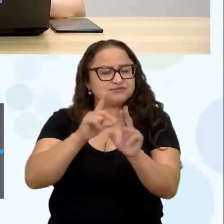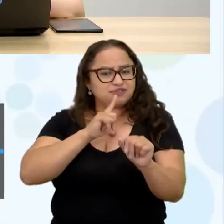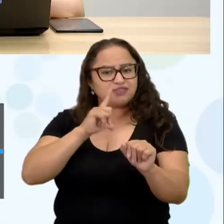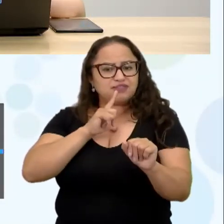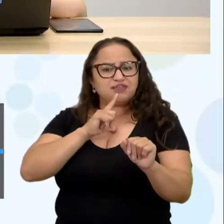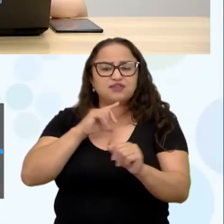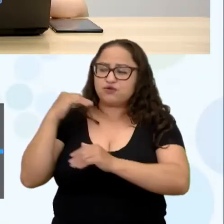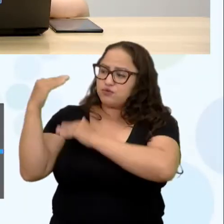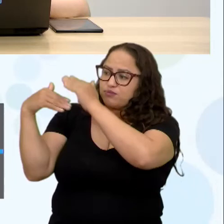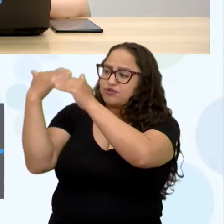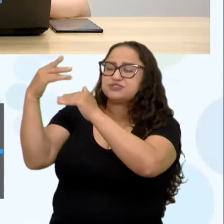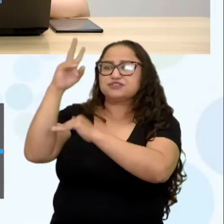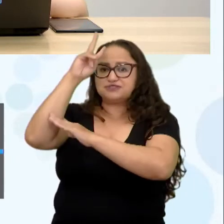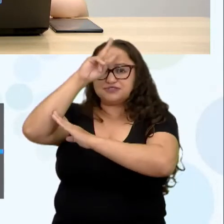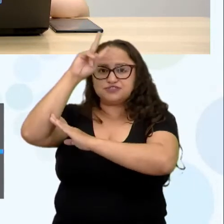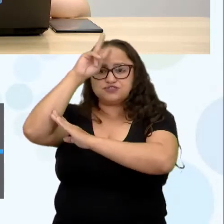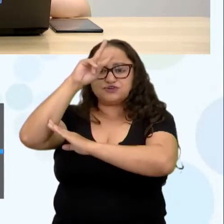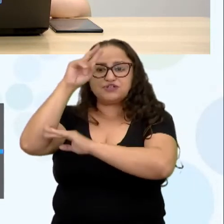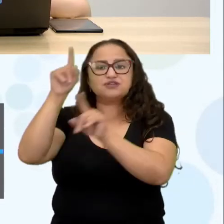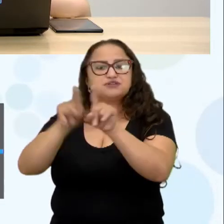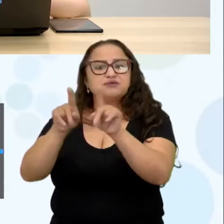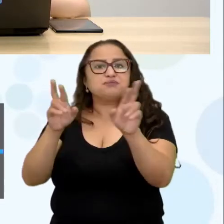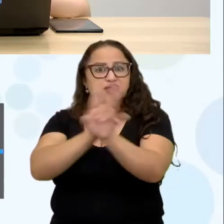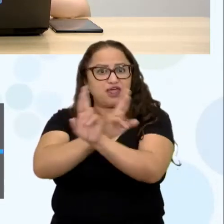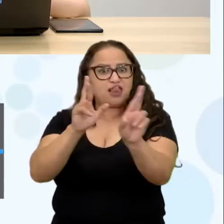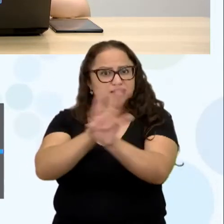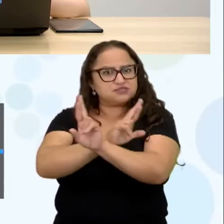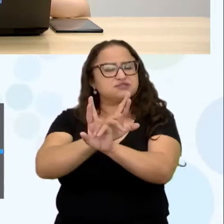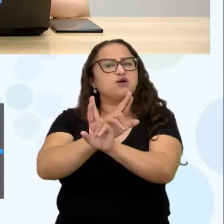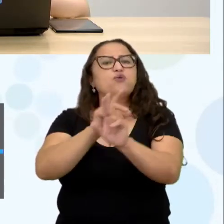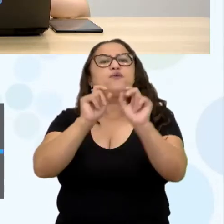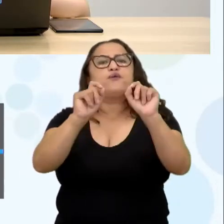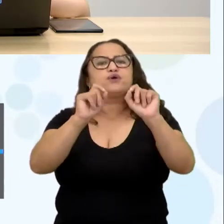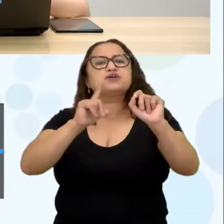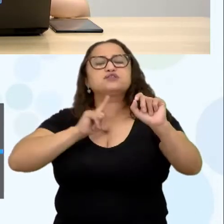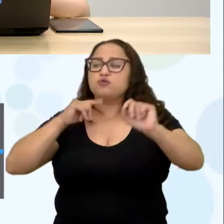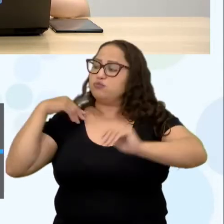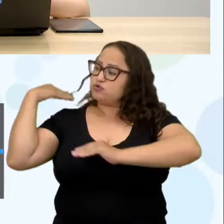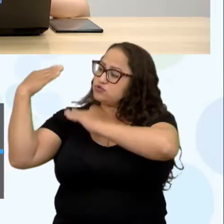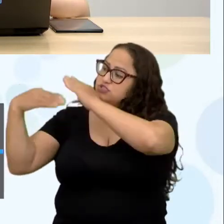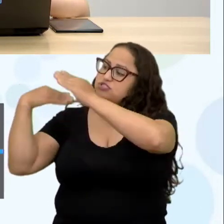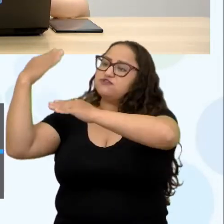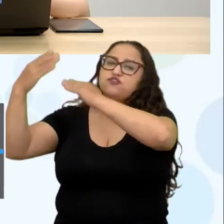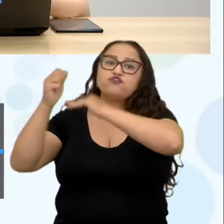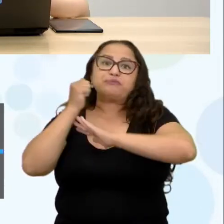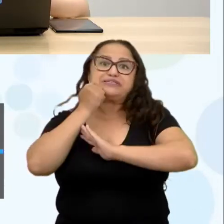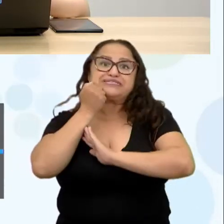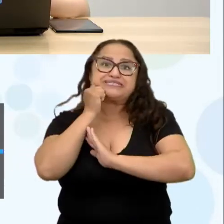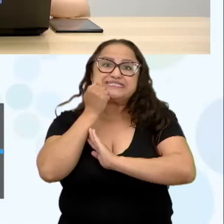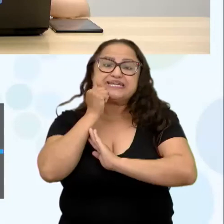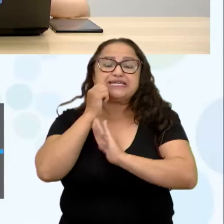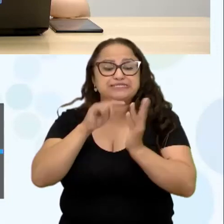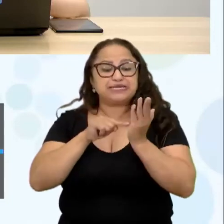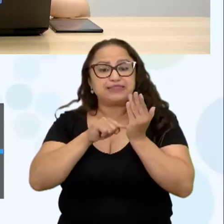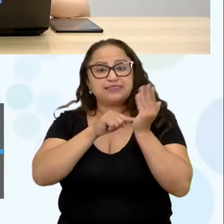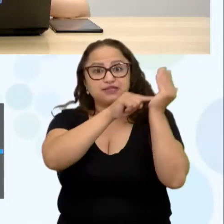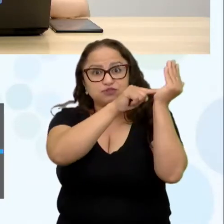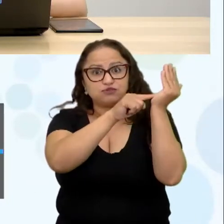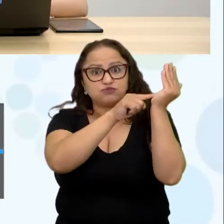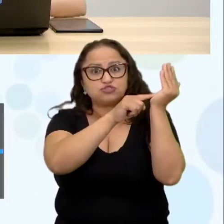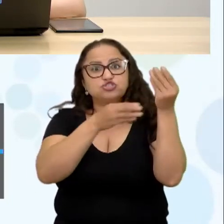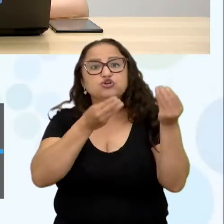dos processos históricos, pode até relacionar mesmo com essa questão do desenvolvimento da ciência, Da dessa questão da tecnologia.